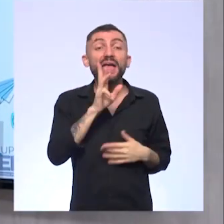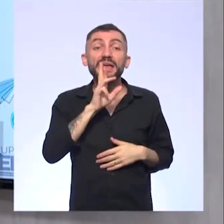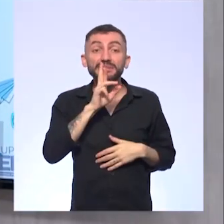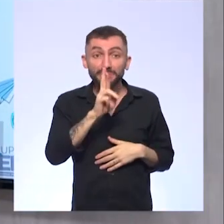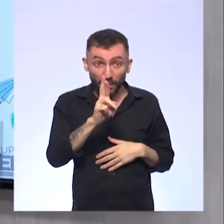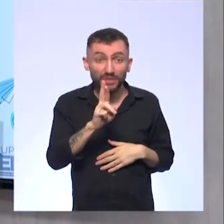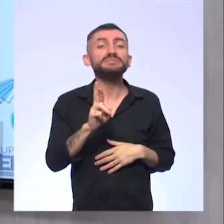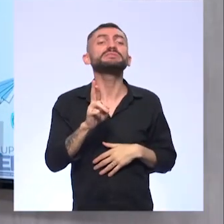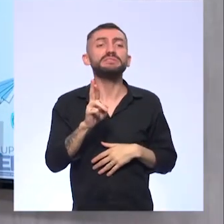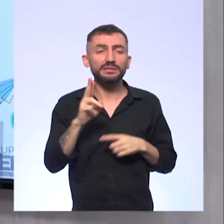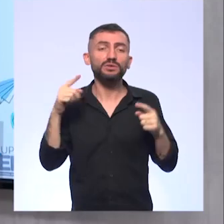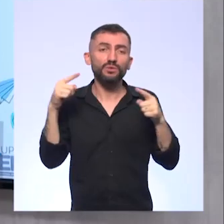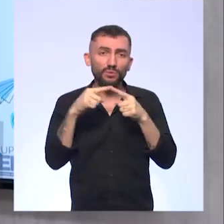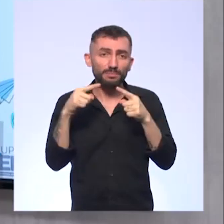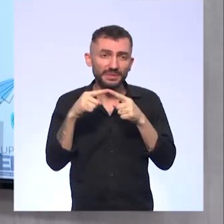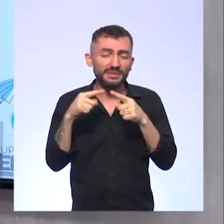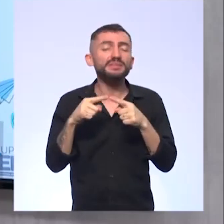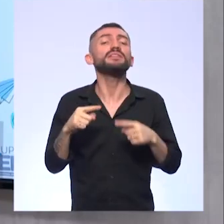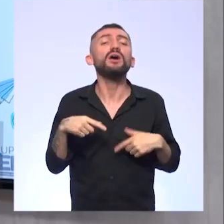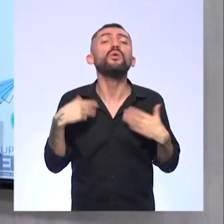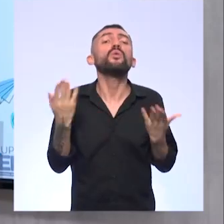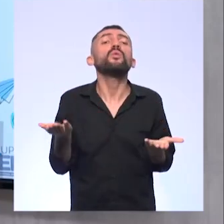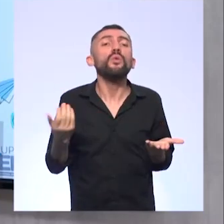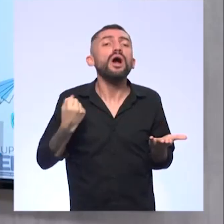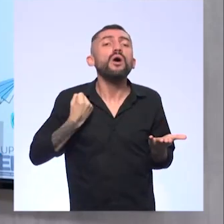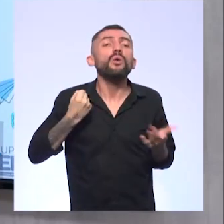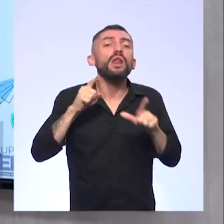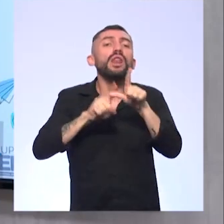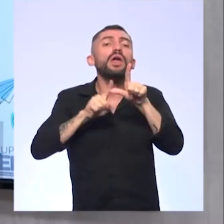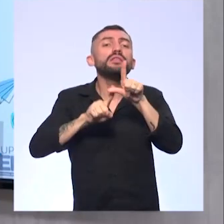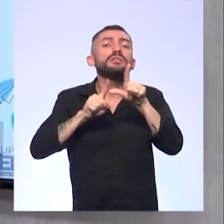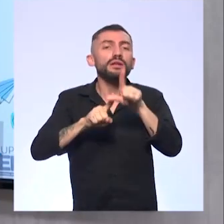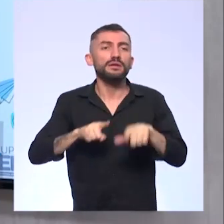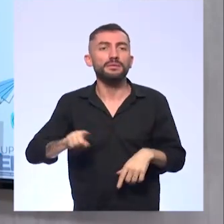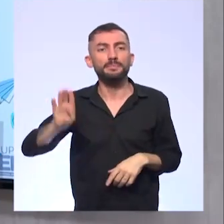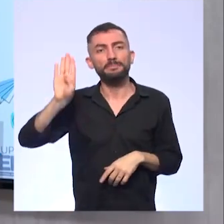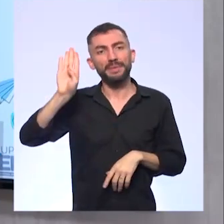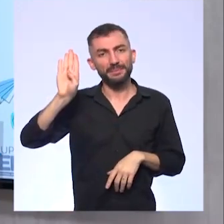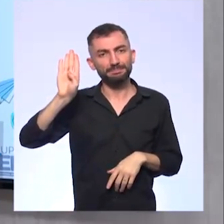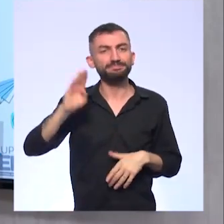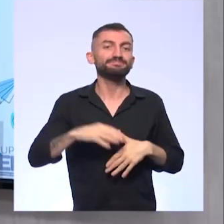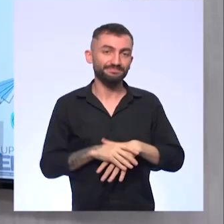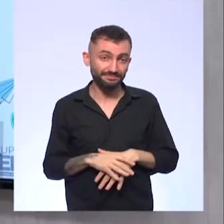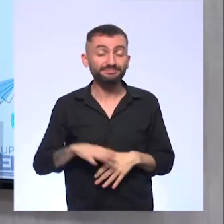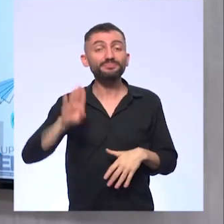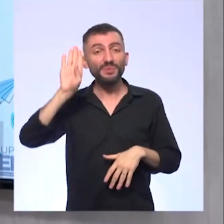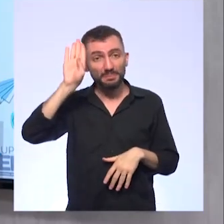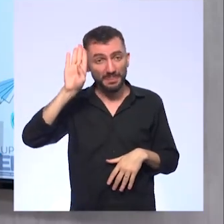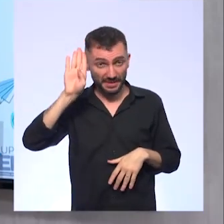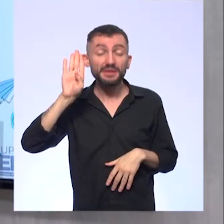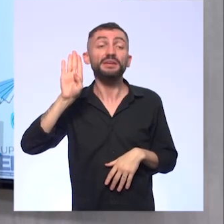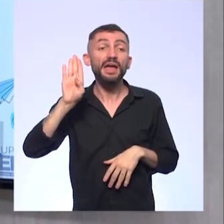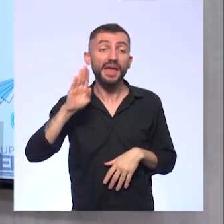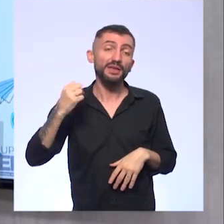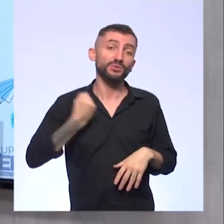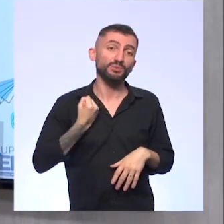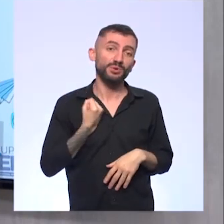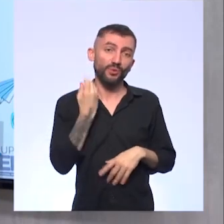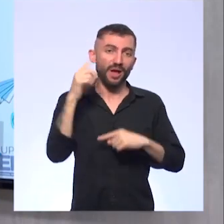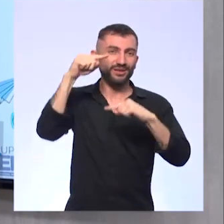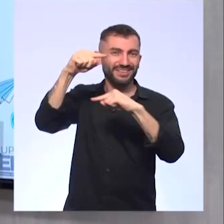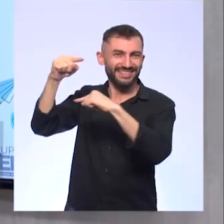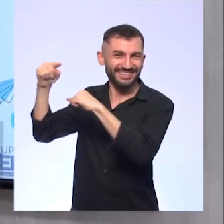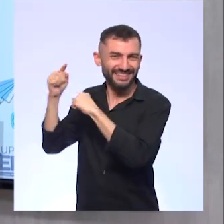na Resposta do exercício a alternativa de de bola alternativa b de bola filtro